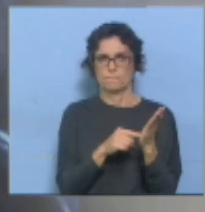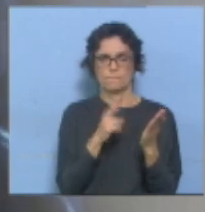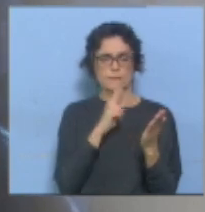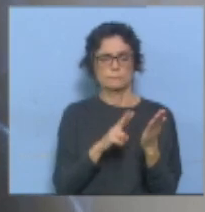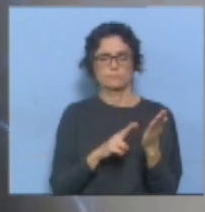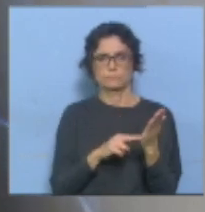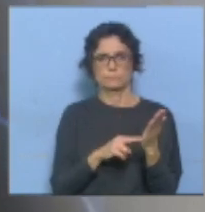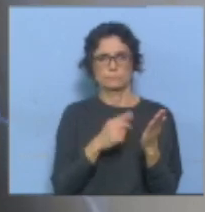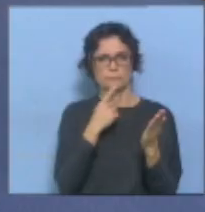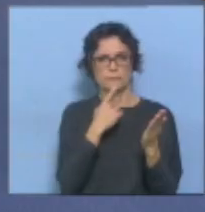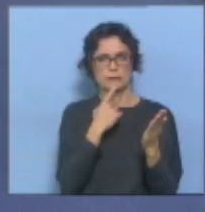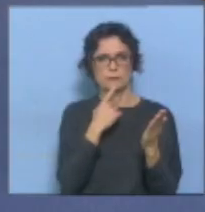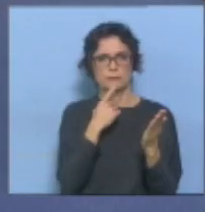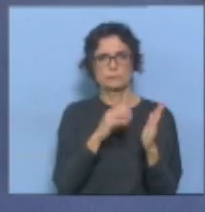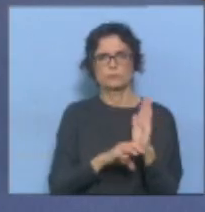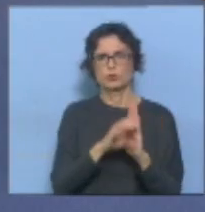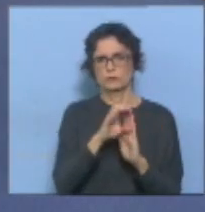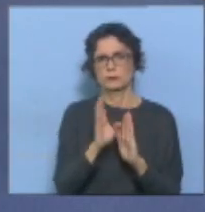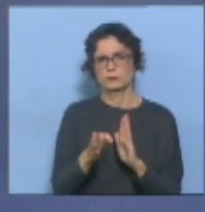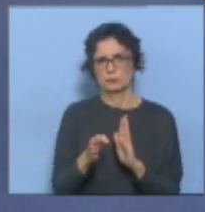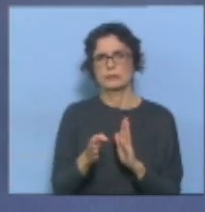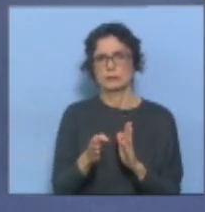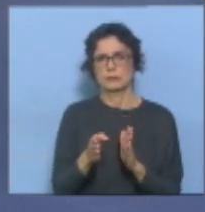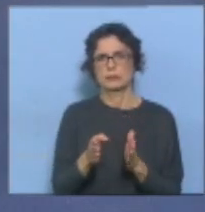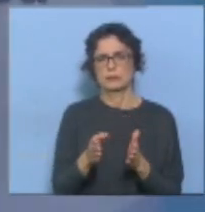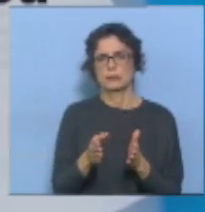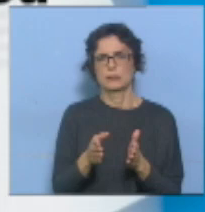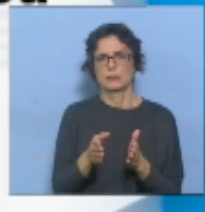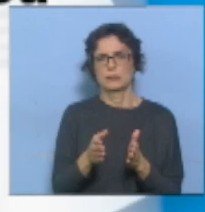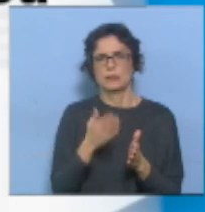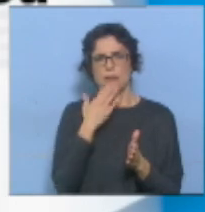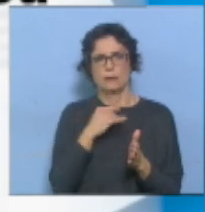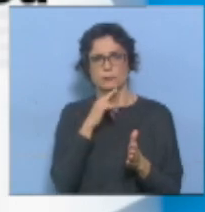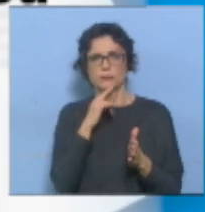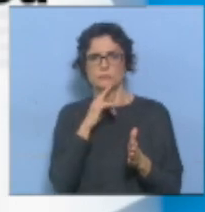ajudam-nos então a perceber essas condições necessárias também para sermos luz e sal,